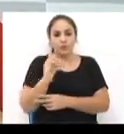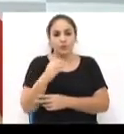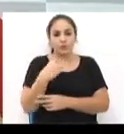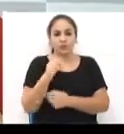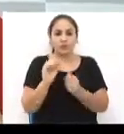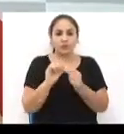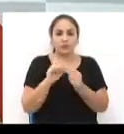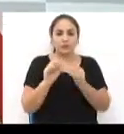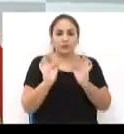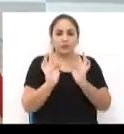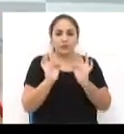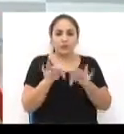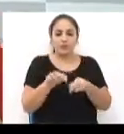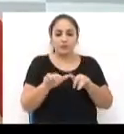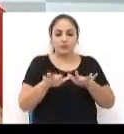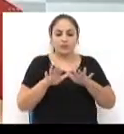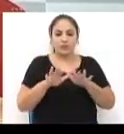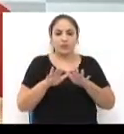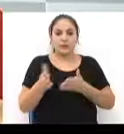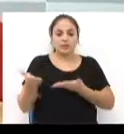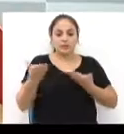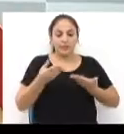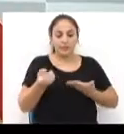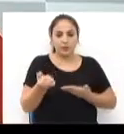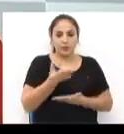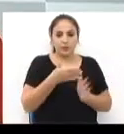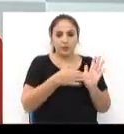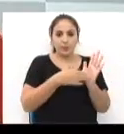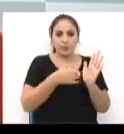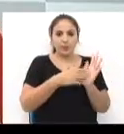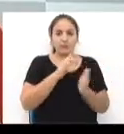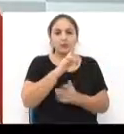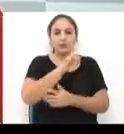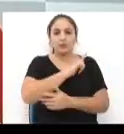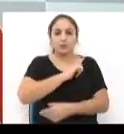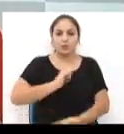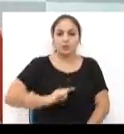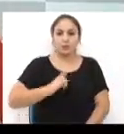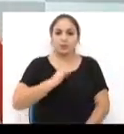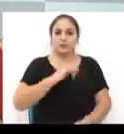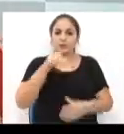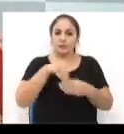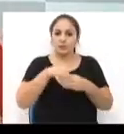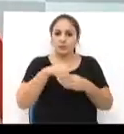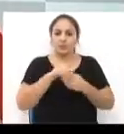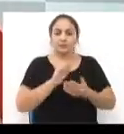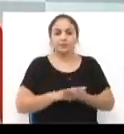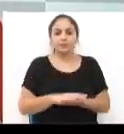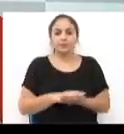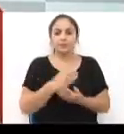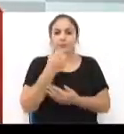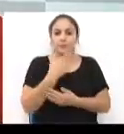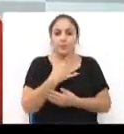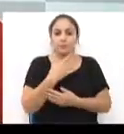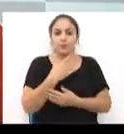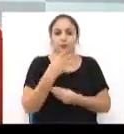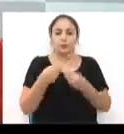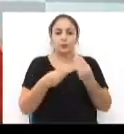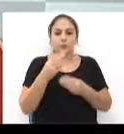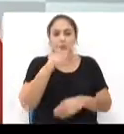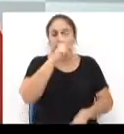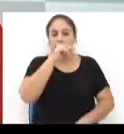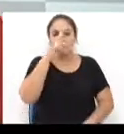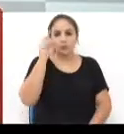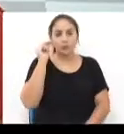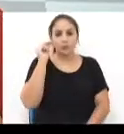para fazer o encerramento da Assembleia e recepcionar uma nova proposta do governo, até para ser colocada em votação. No entanto, o